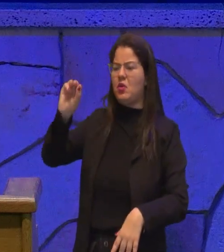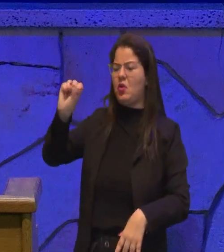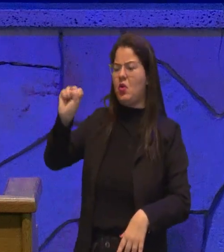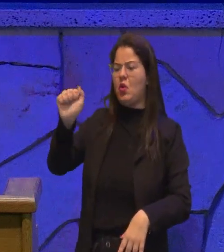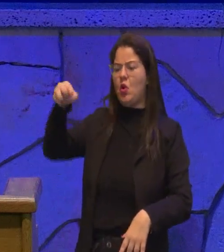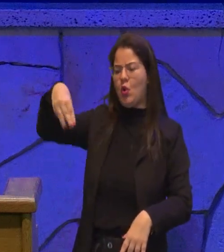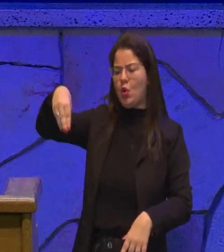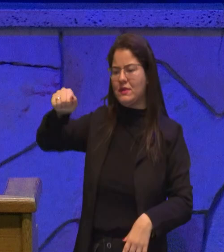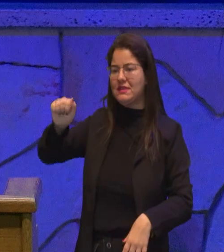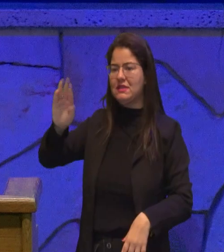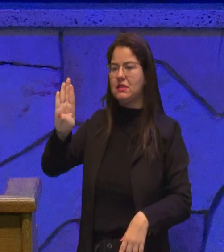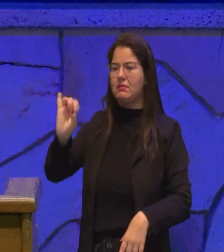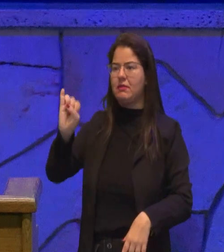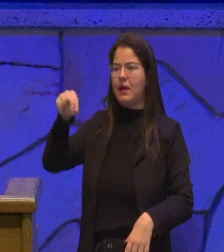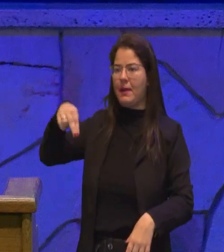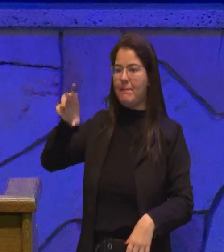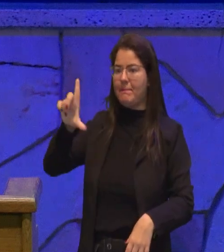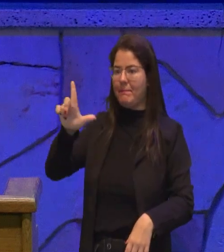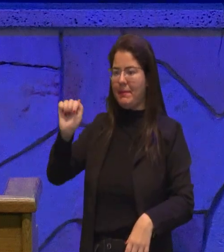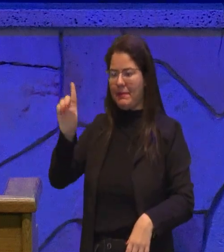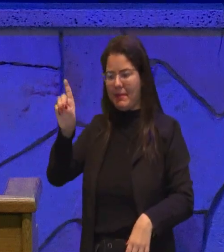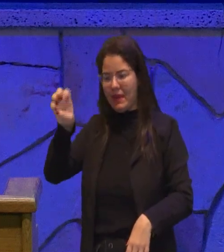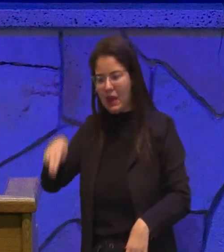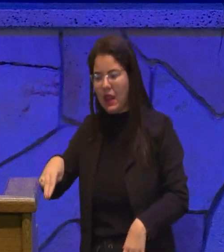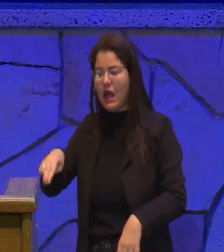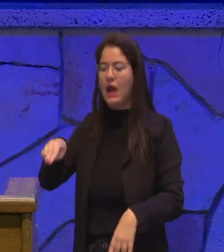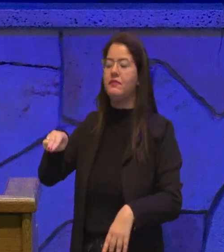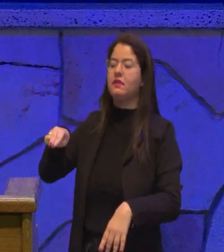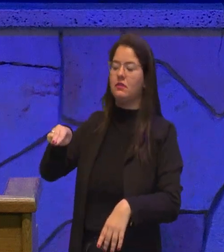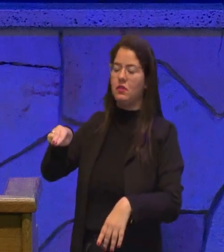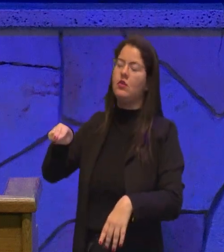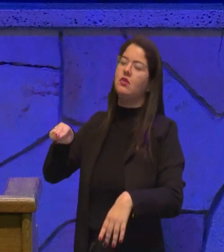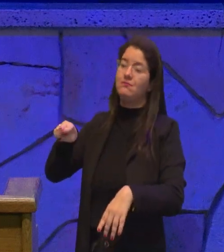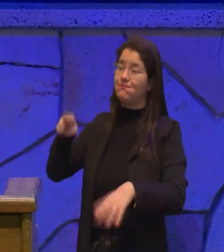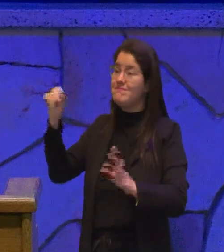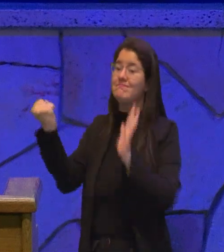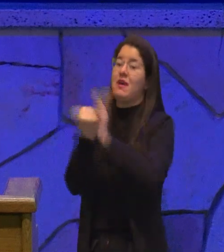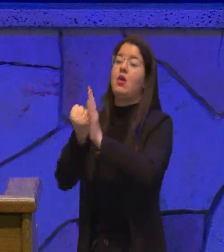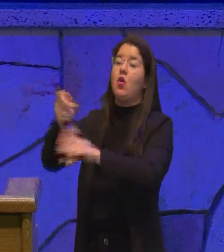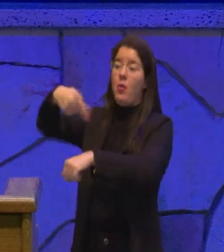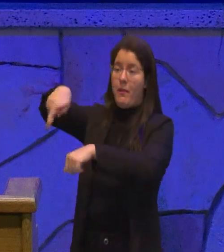como seu povo ficou marcado pela mensagem que Osama Bin Laden passou no mundo?